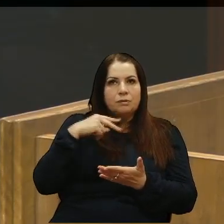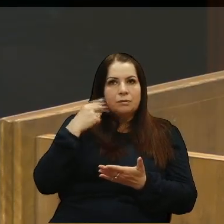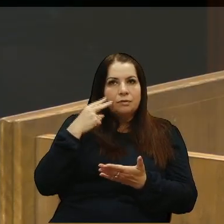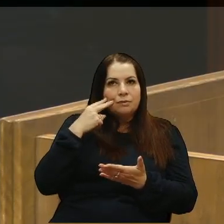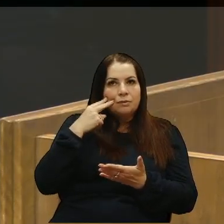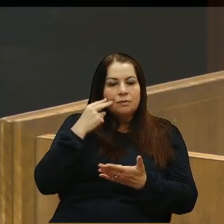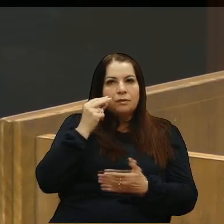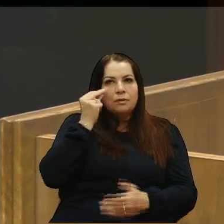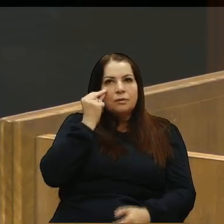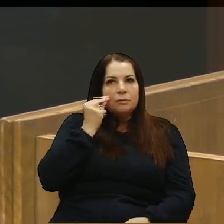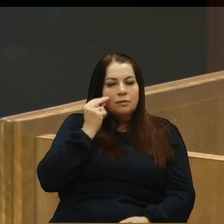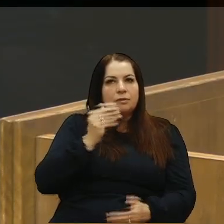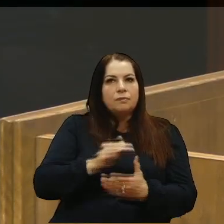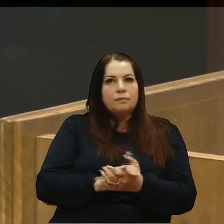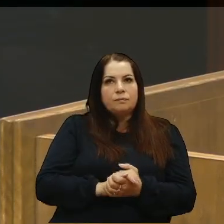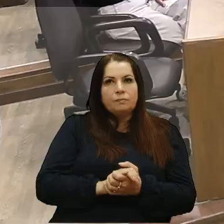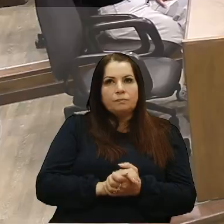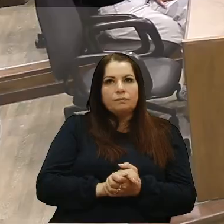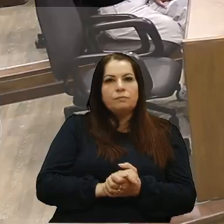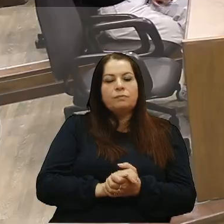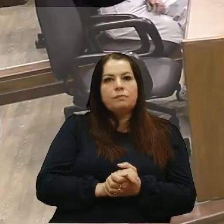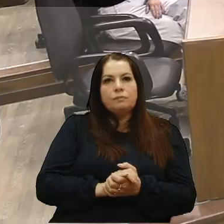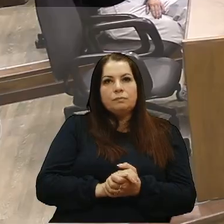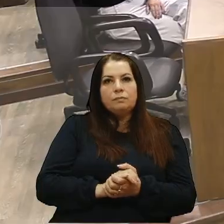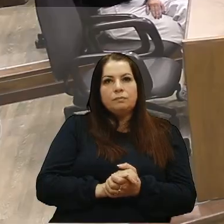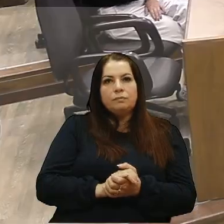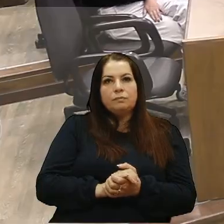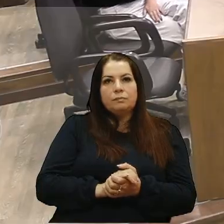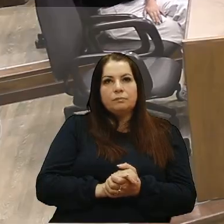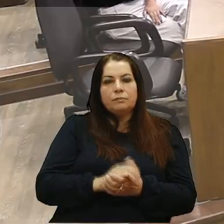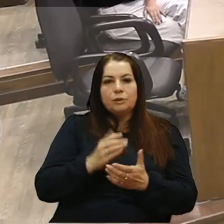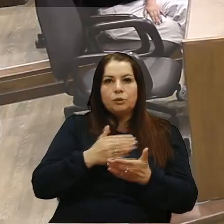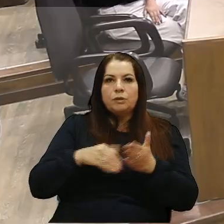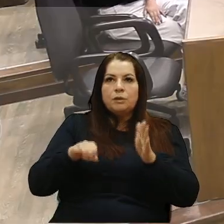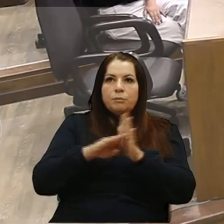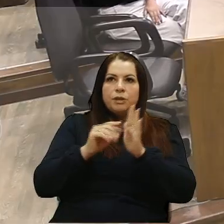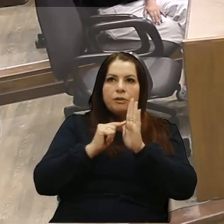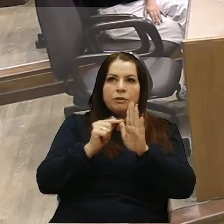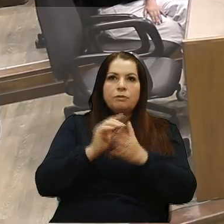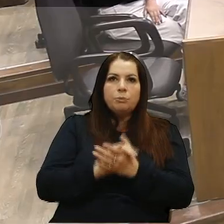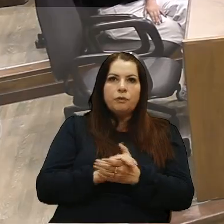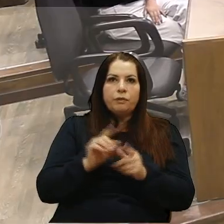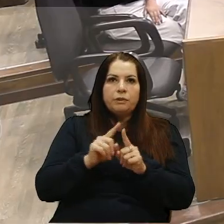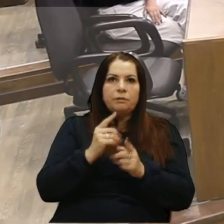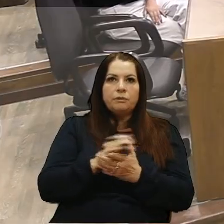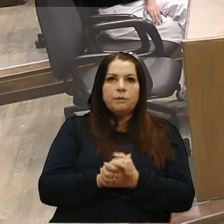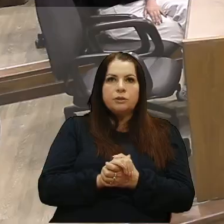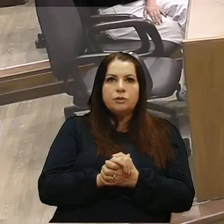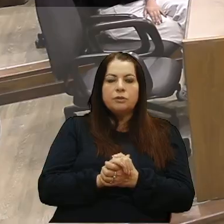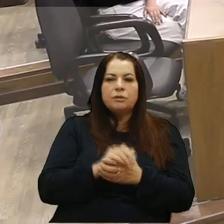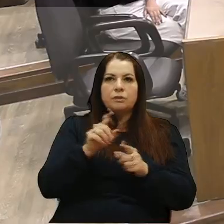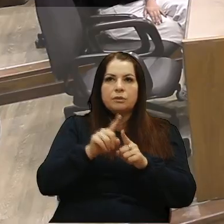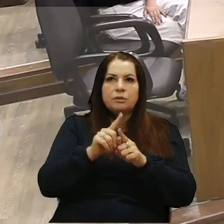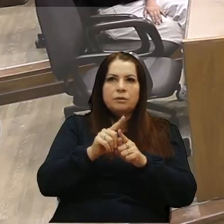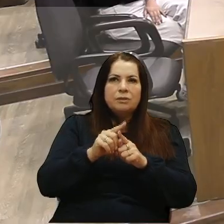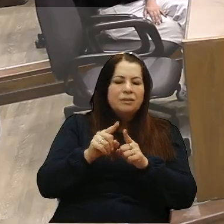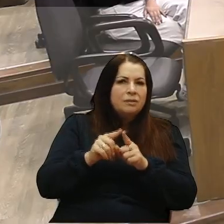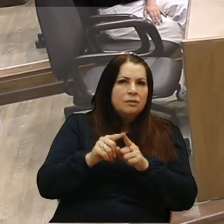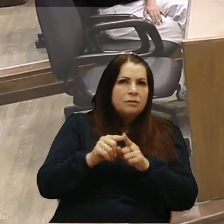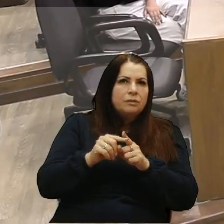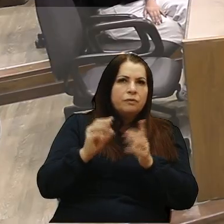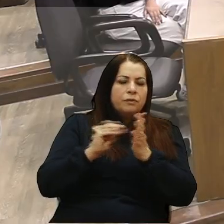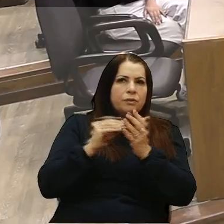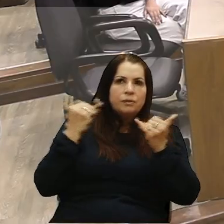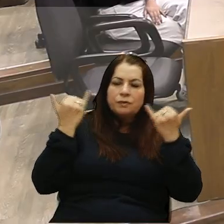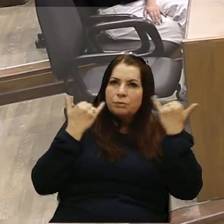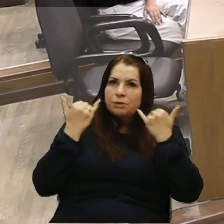vereador Libardi. Eu tenho, desde que entrei aqui, vereador Daniel, tratado desse tema da